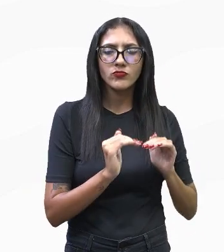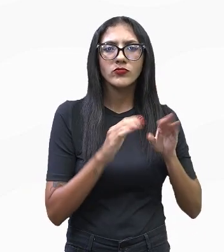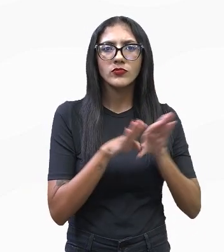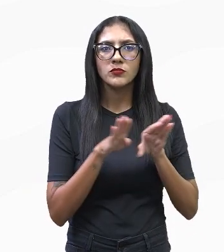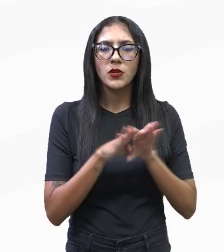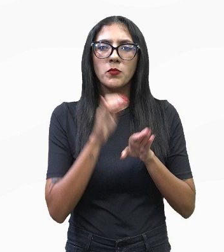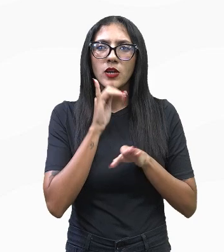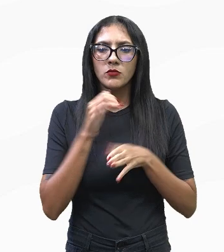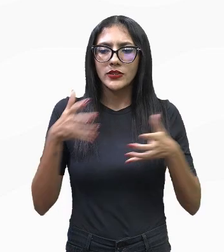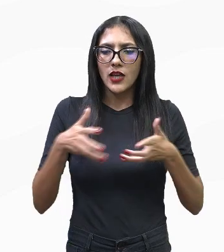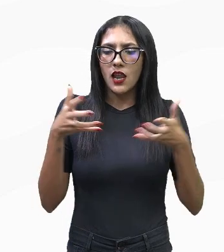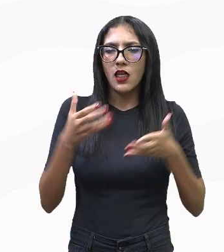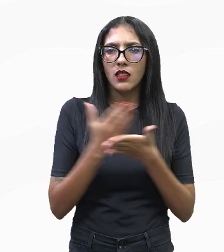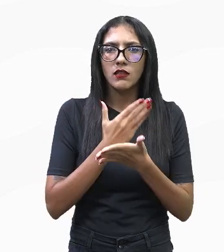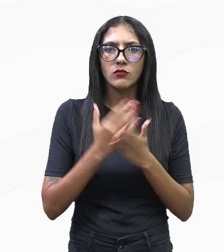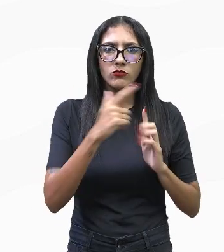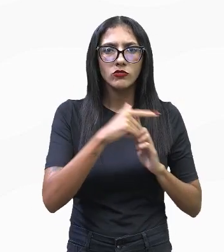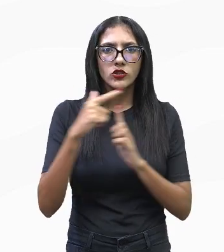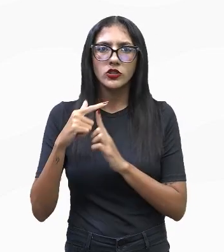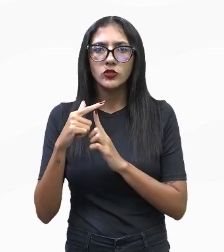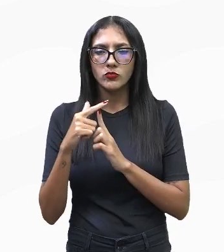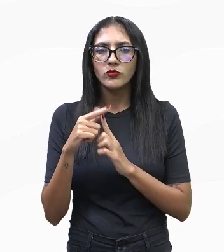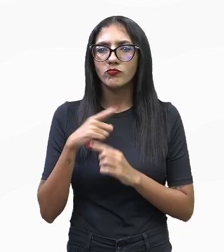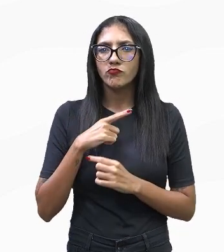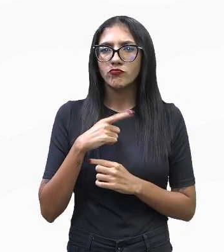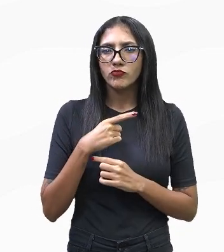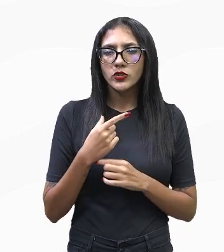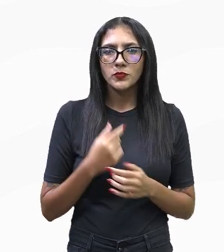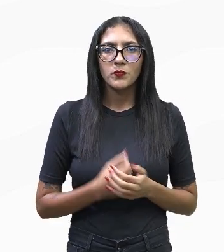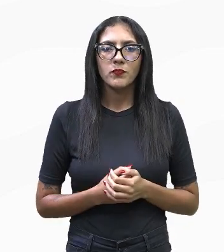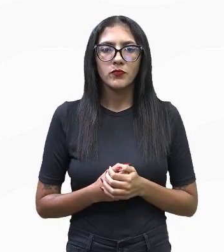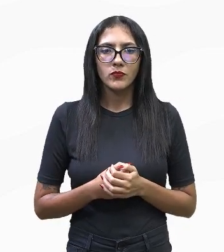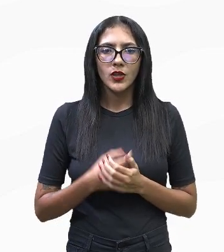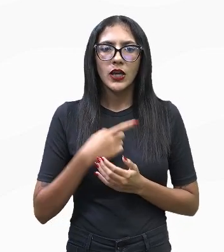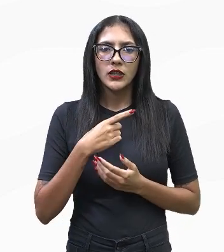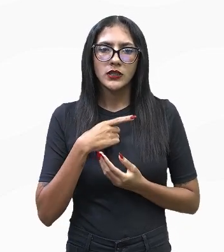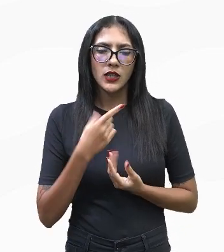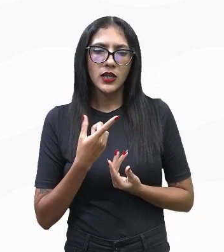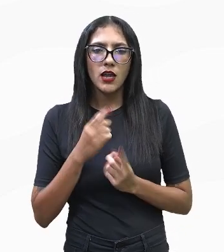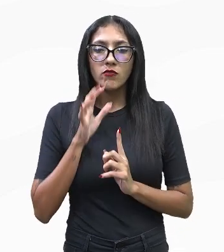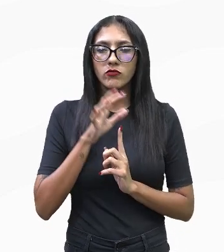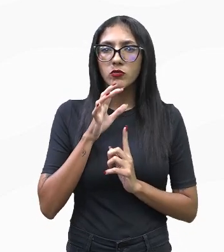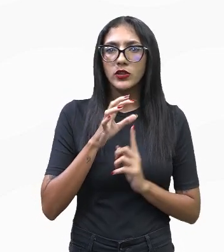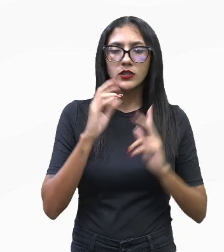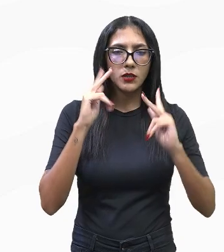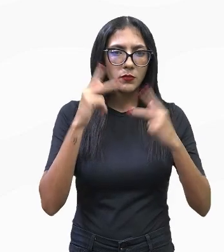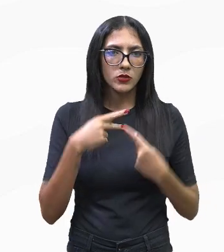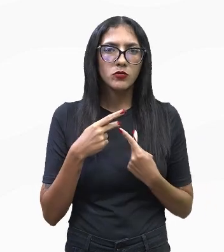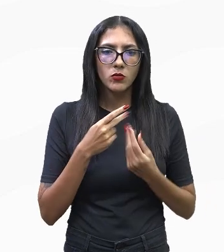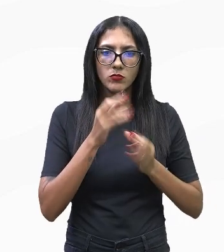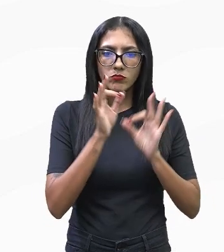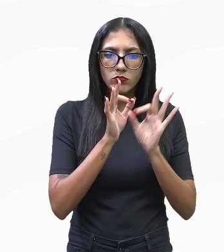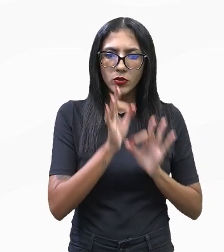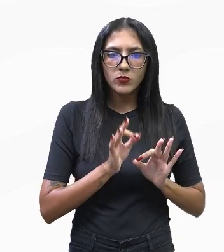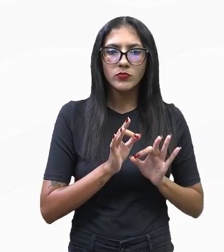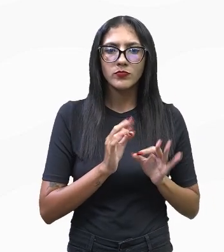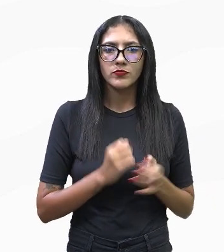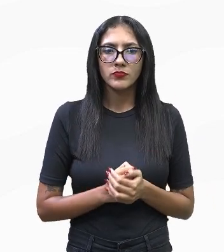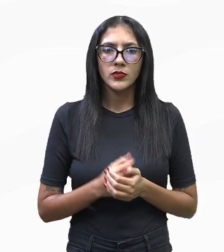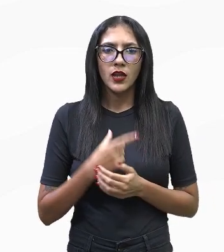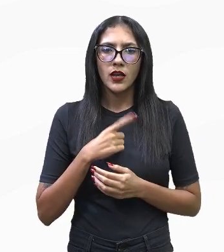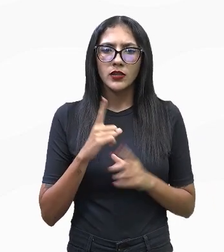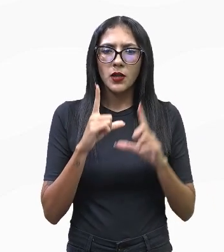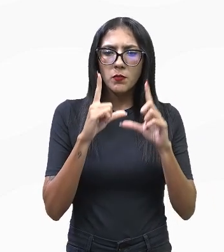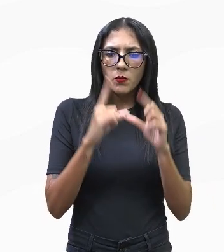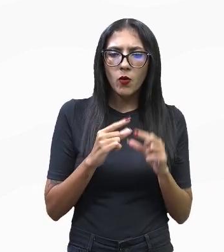por exemplo. Então nós chamamos de minimamente processados. Esses mantêm os nutrientes do alimento in natura e têm pouca ação